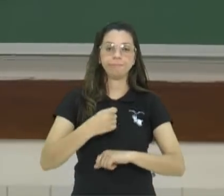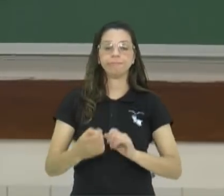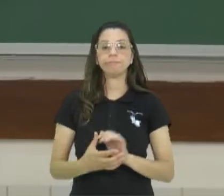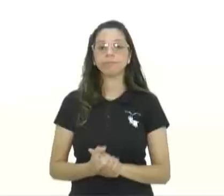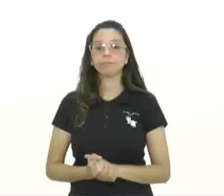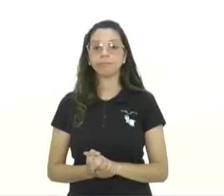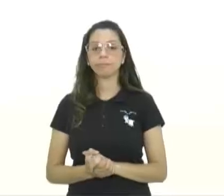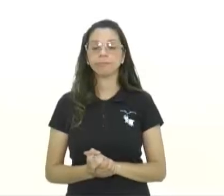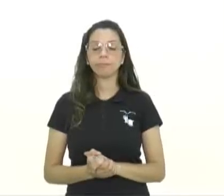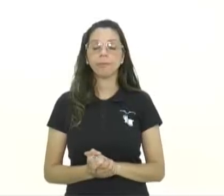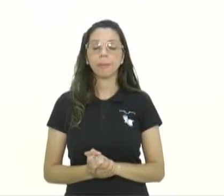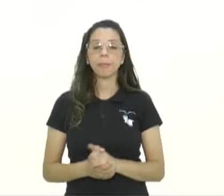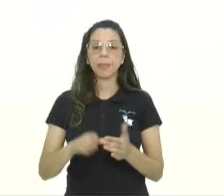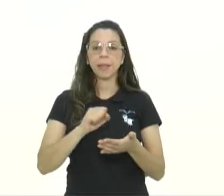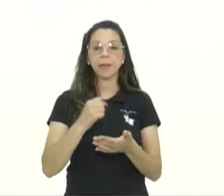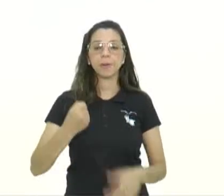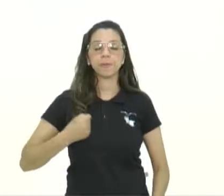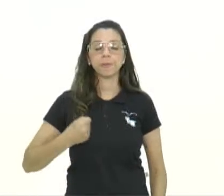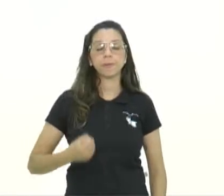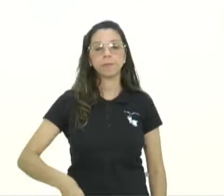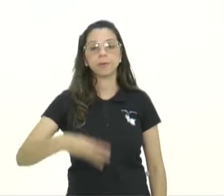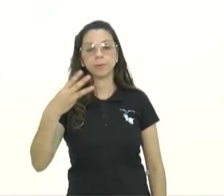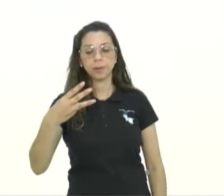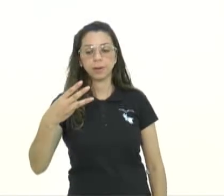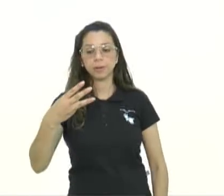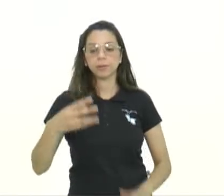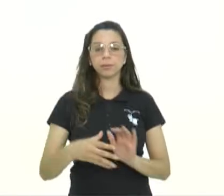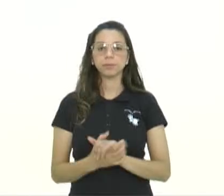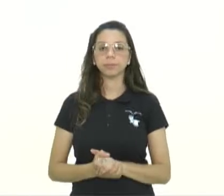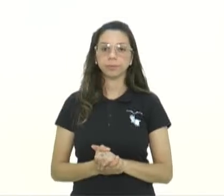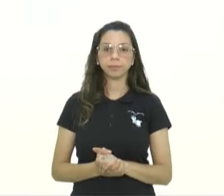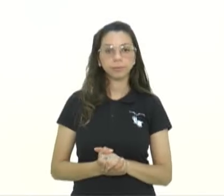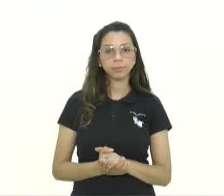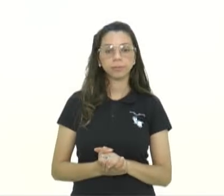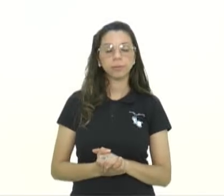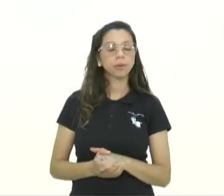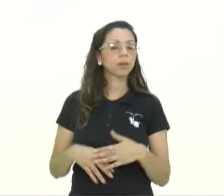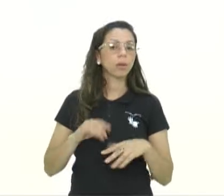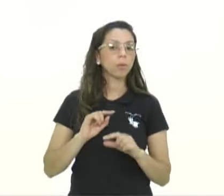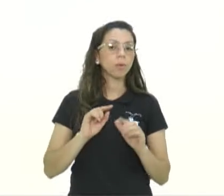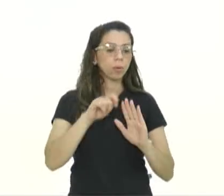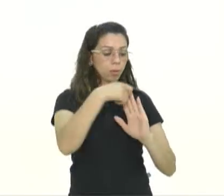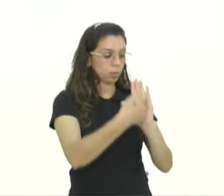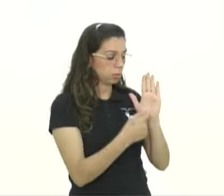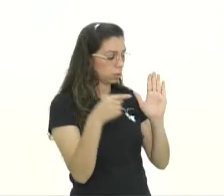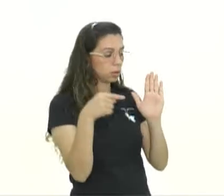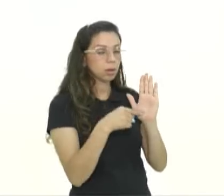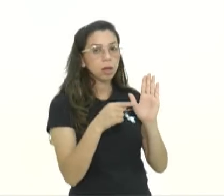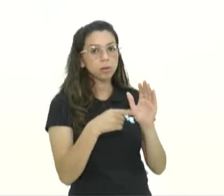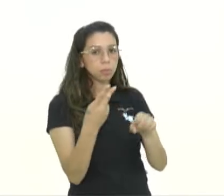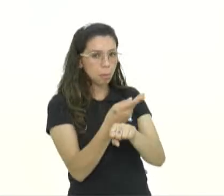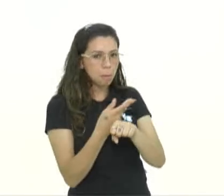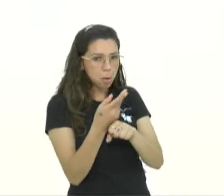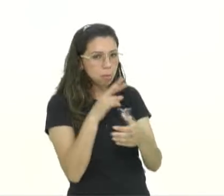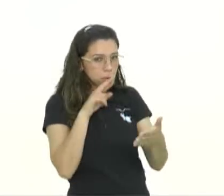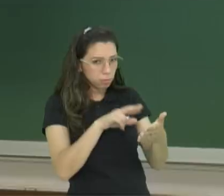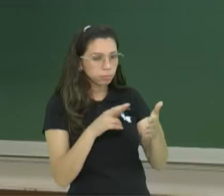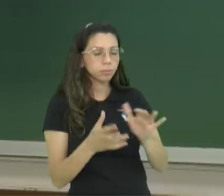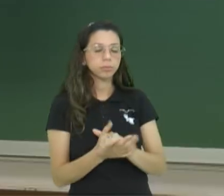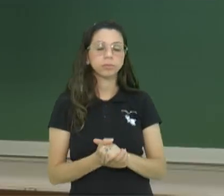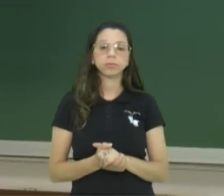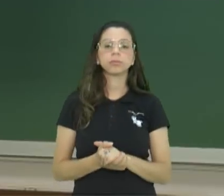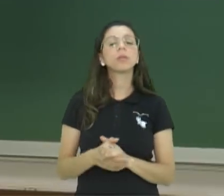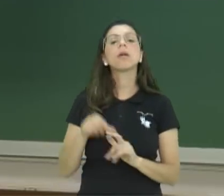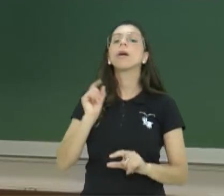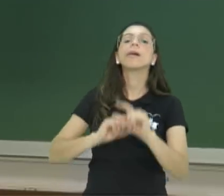Number 3. Who was Martin Luther King Jr.? De acordo com o texto ali, a resposta está no texto, tá? Quem foi